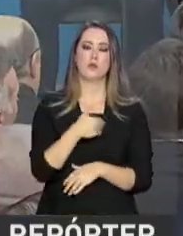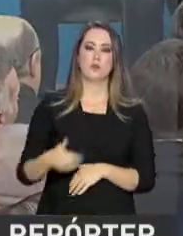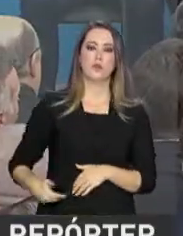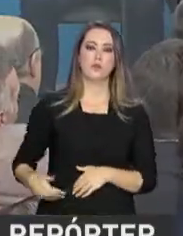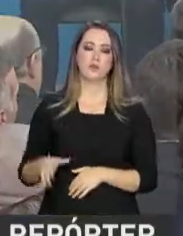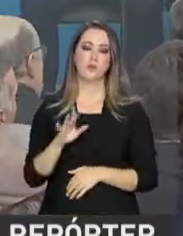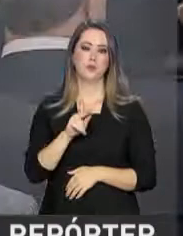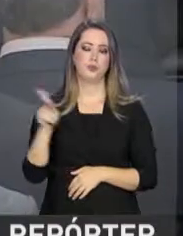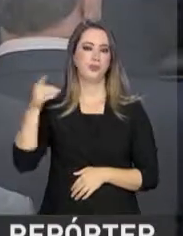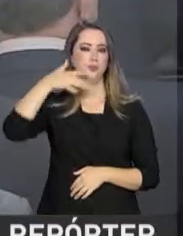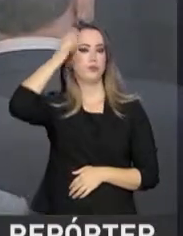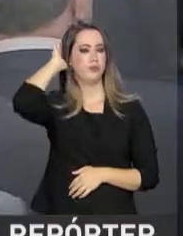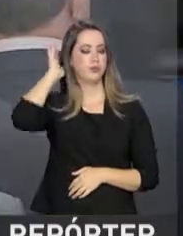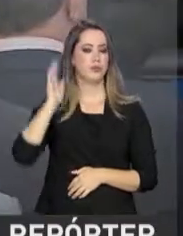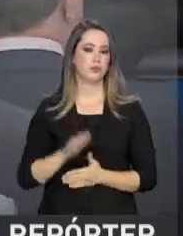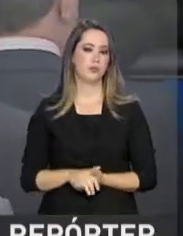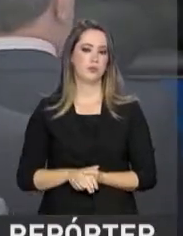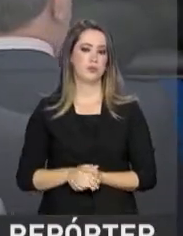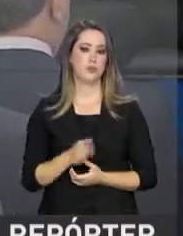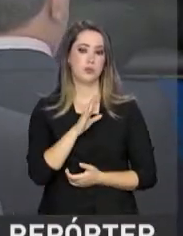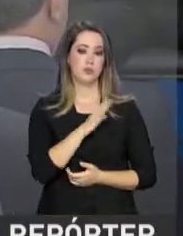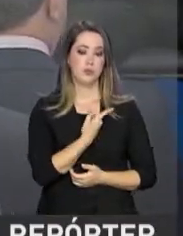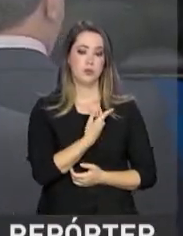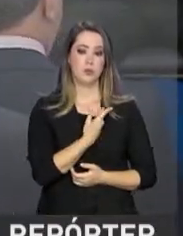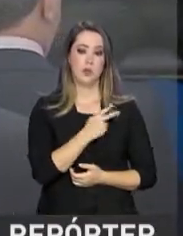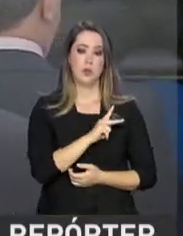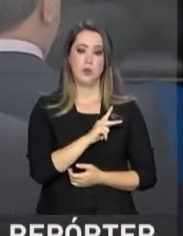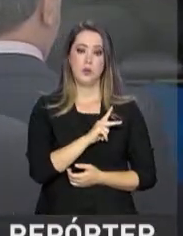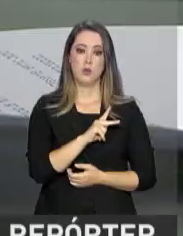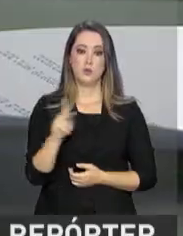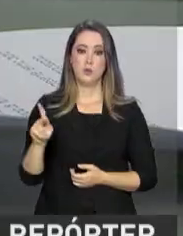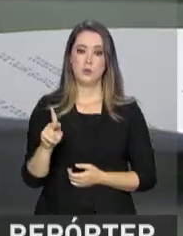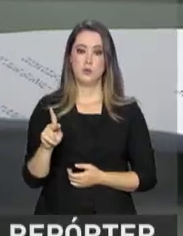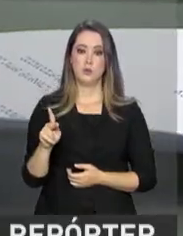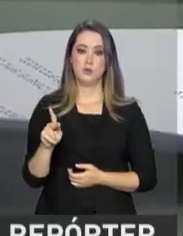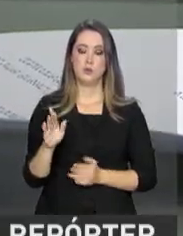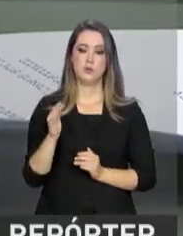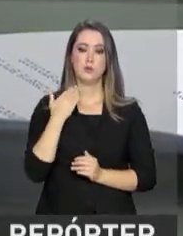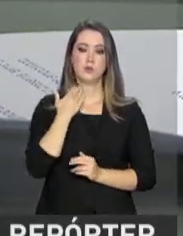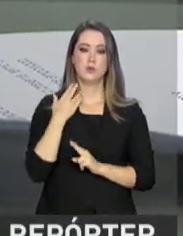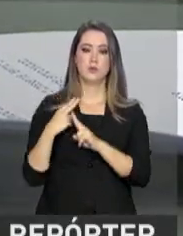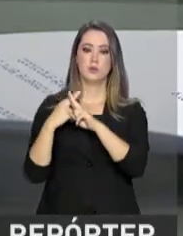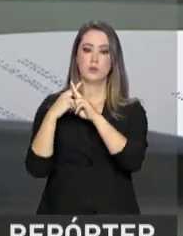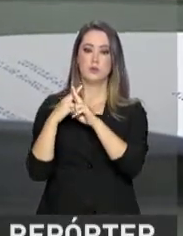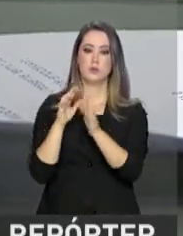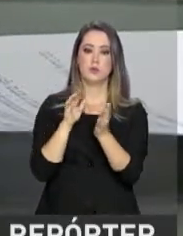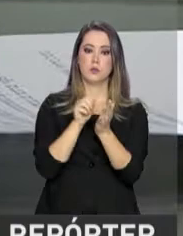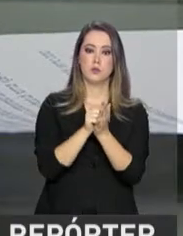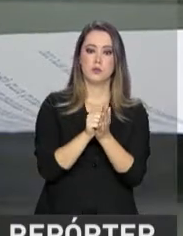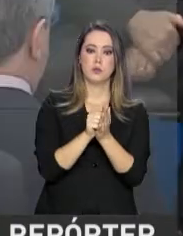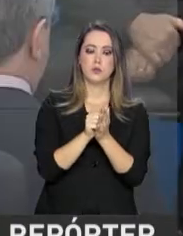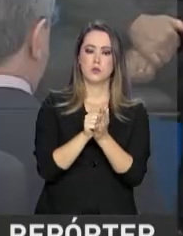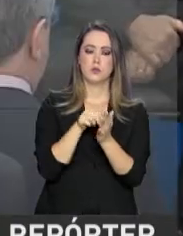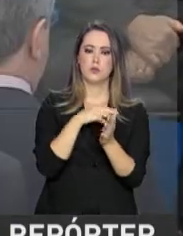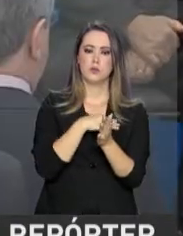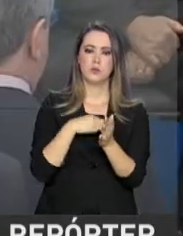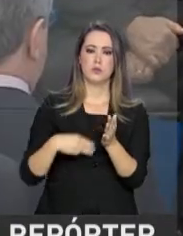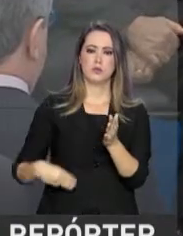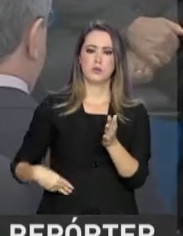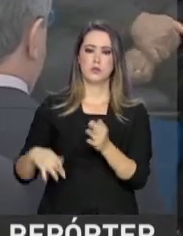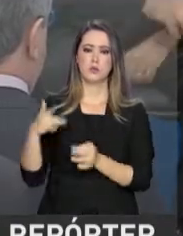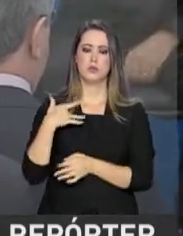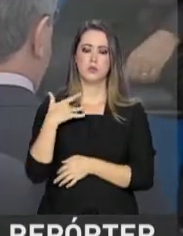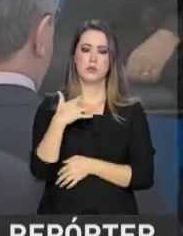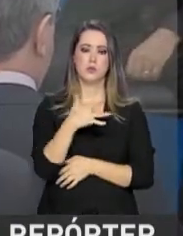Já Gilberto Ock deixa a presidência da Caixa Econômica Federal e assume o Ministério da Saúde no lugar de Ricardo